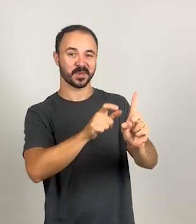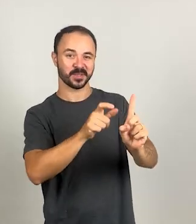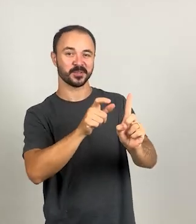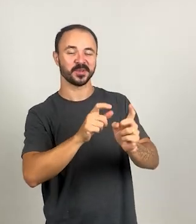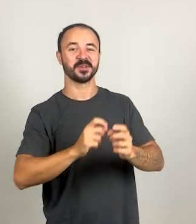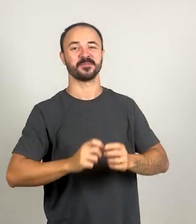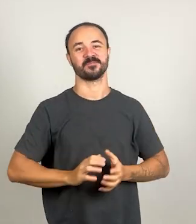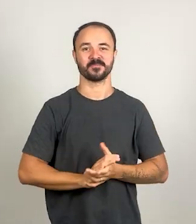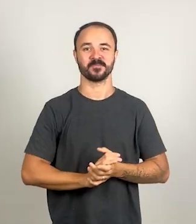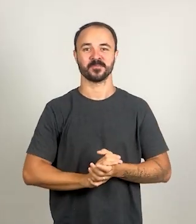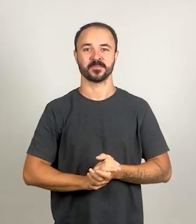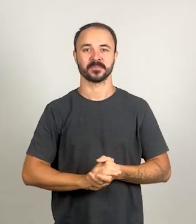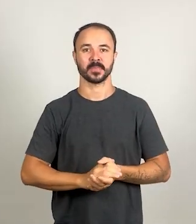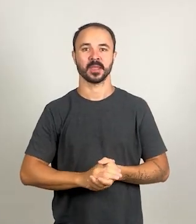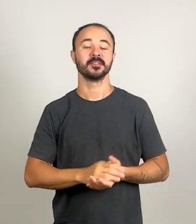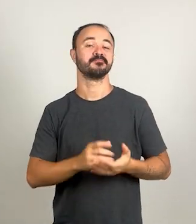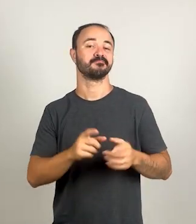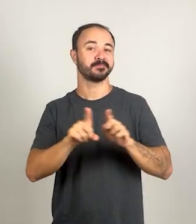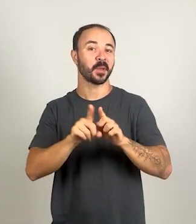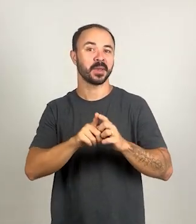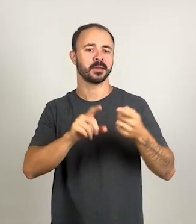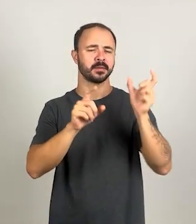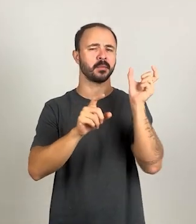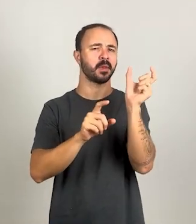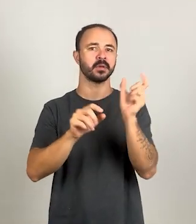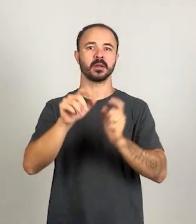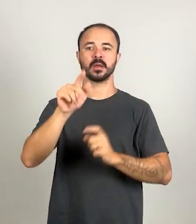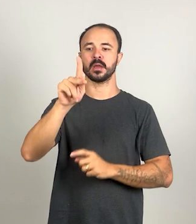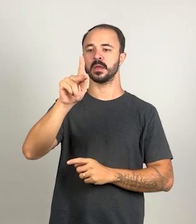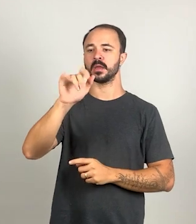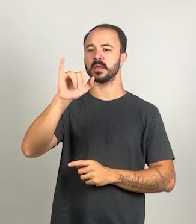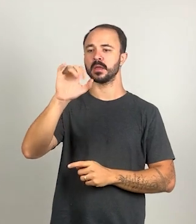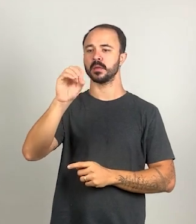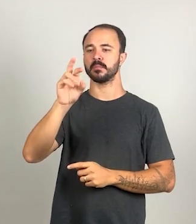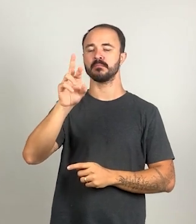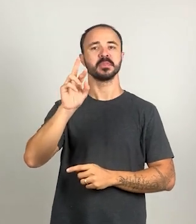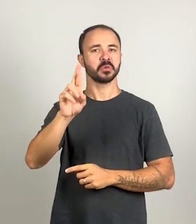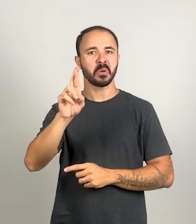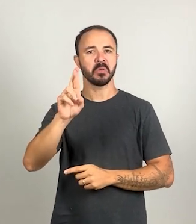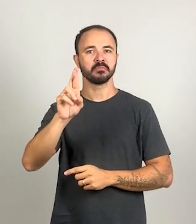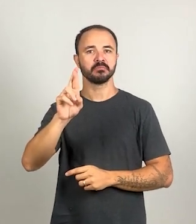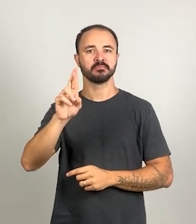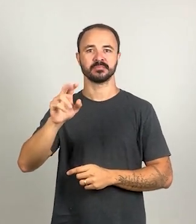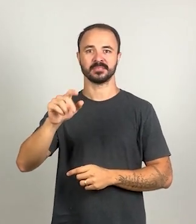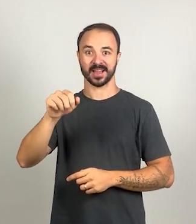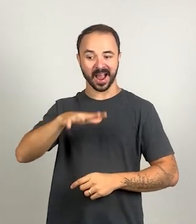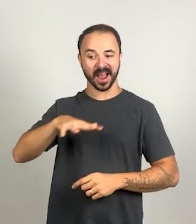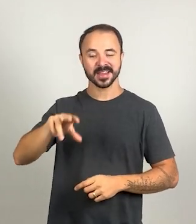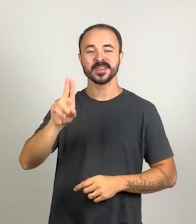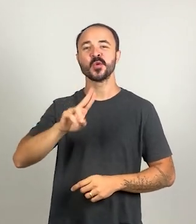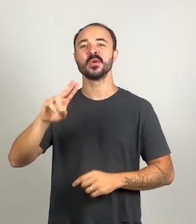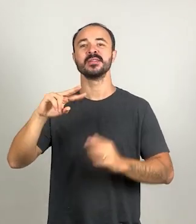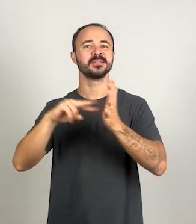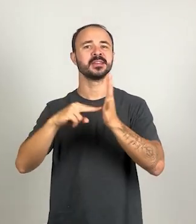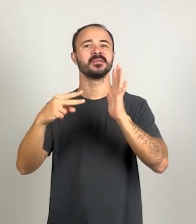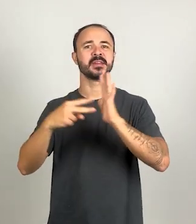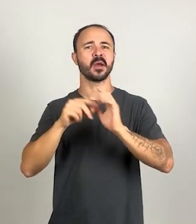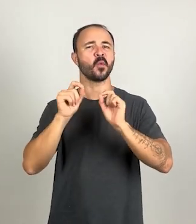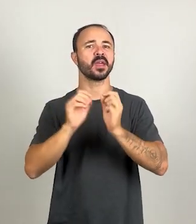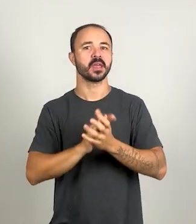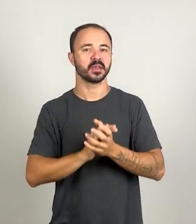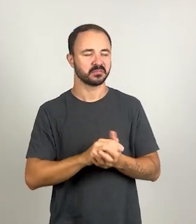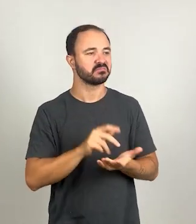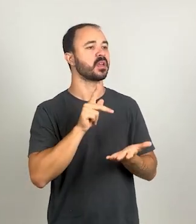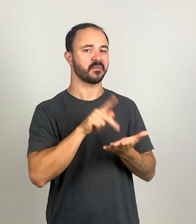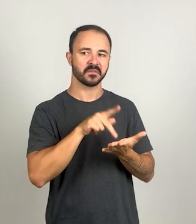É verdade n n e nem que é o nosso não bem característico aqui do nosso